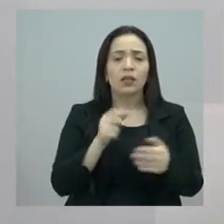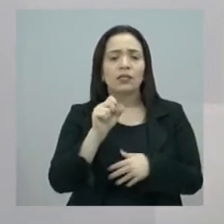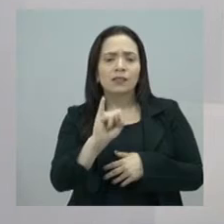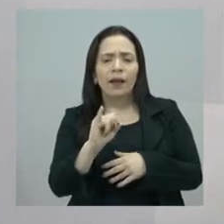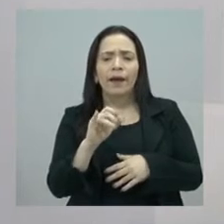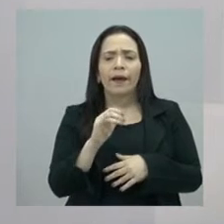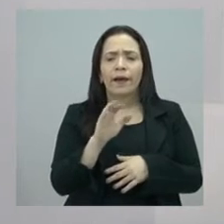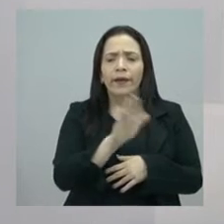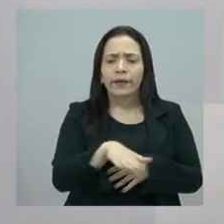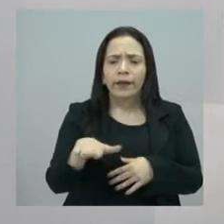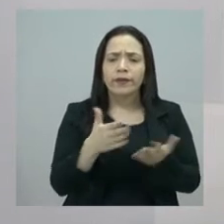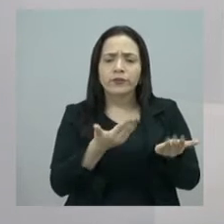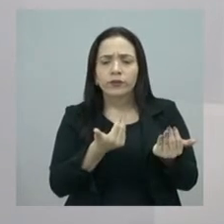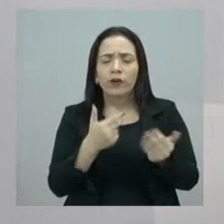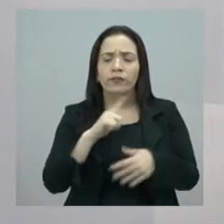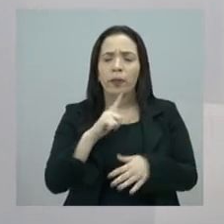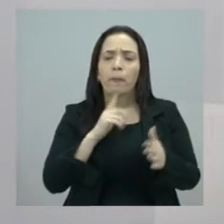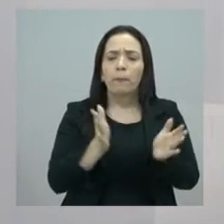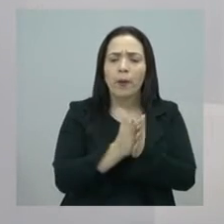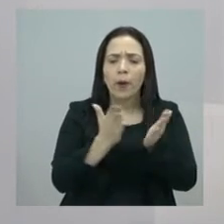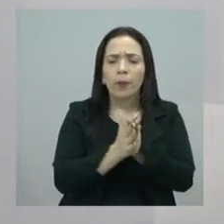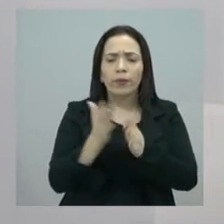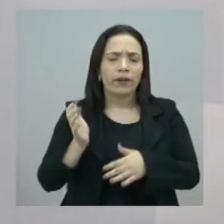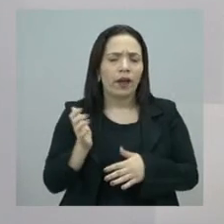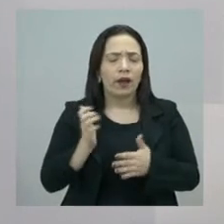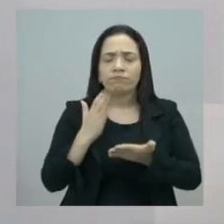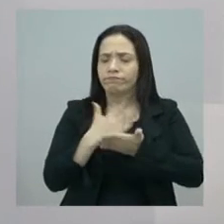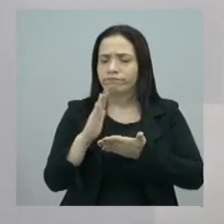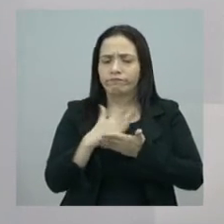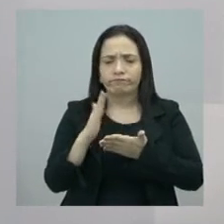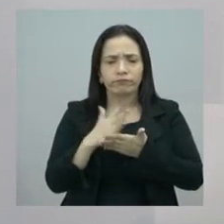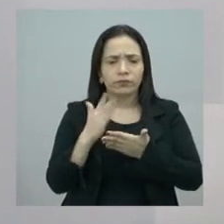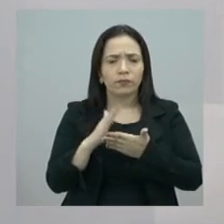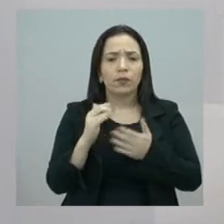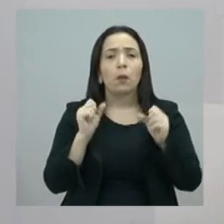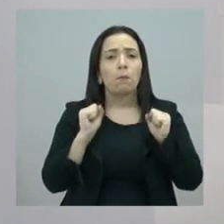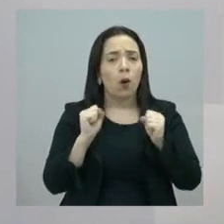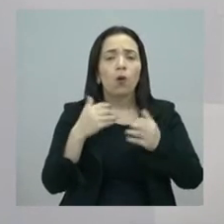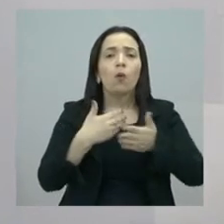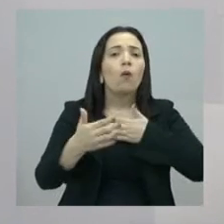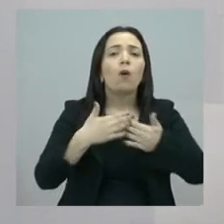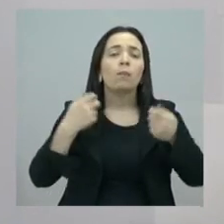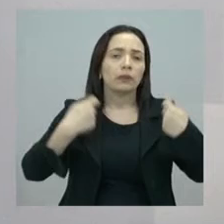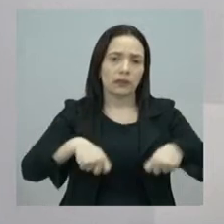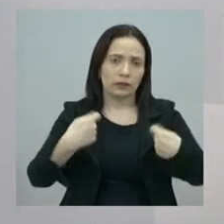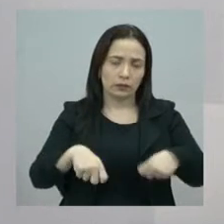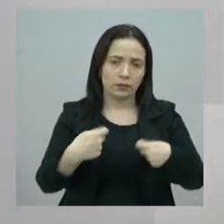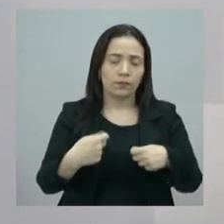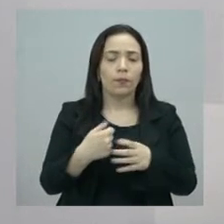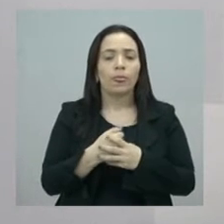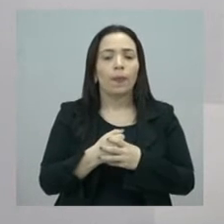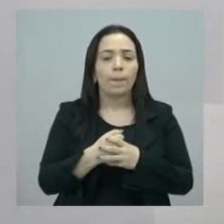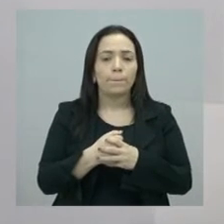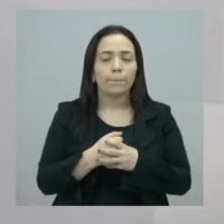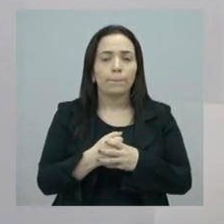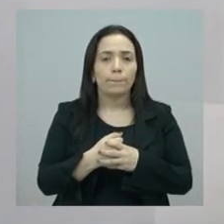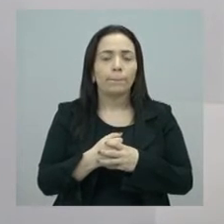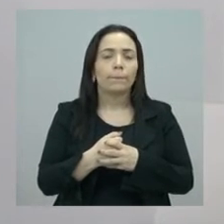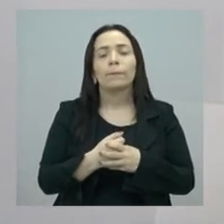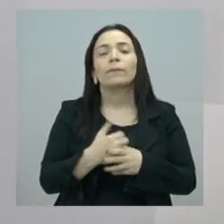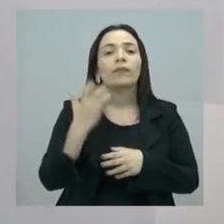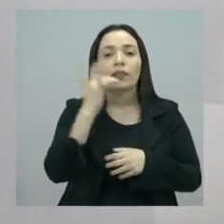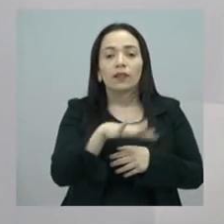esteja, em que classe social ela esteja, porque ela um dia poderá precisar do Conselho Tutelar. As crianças e